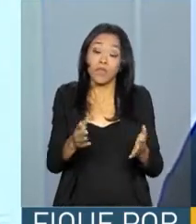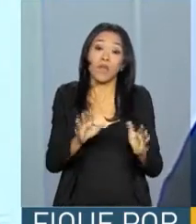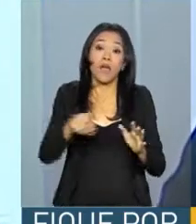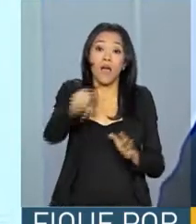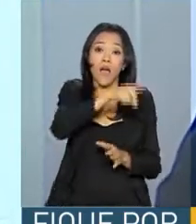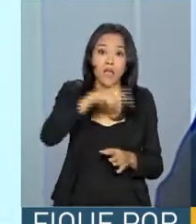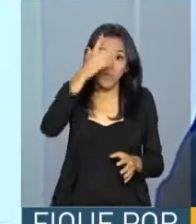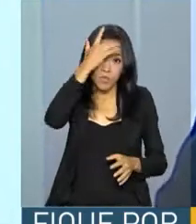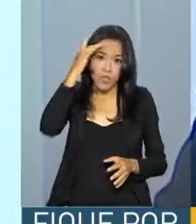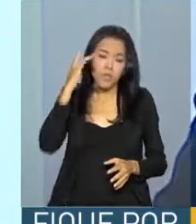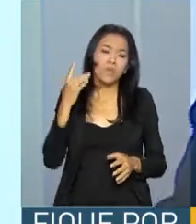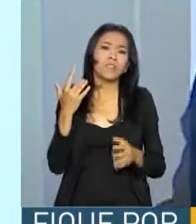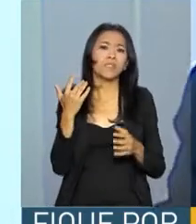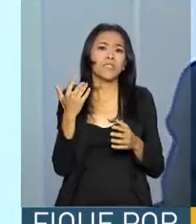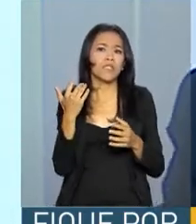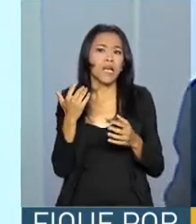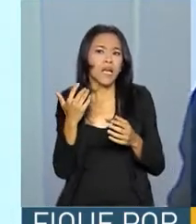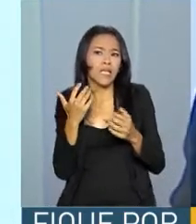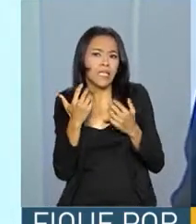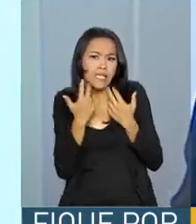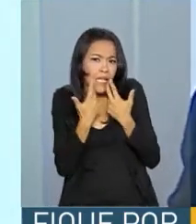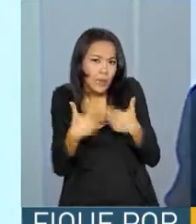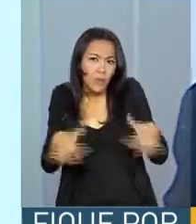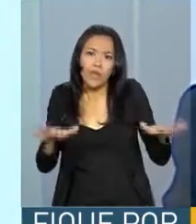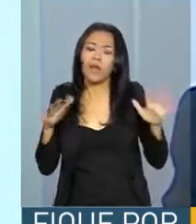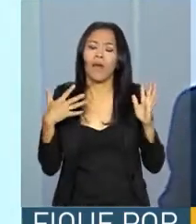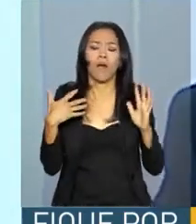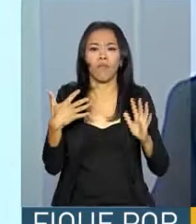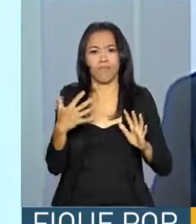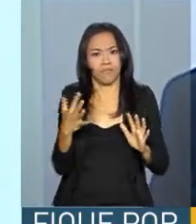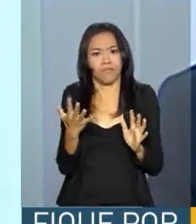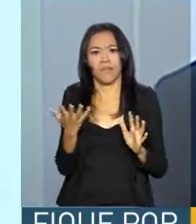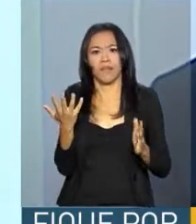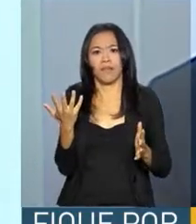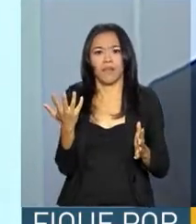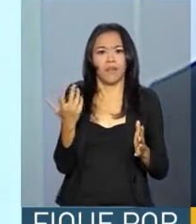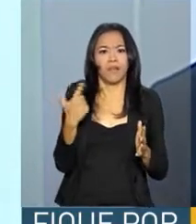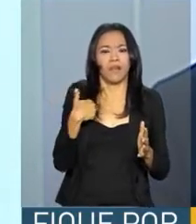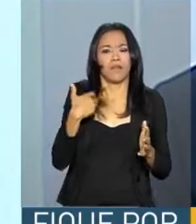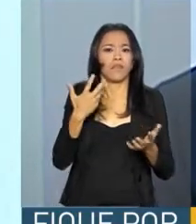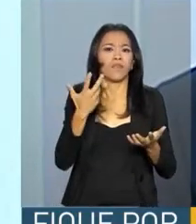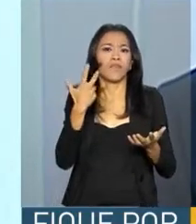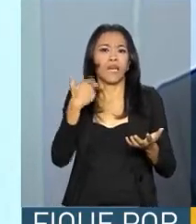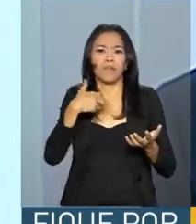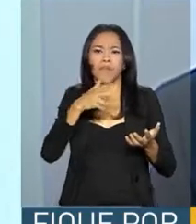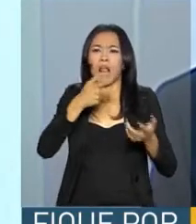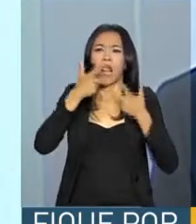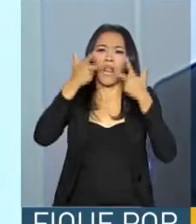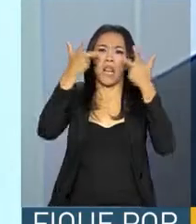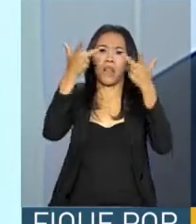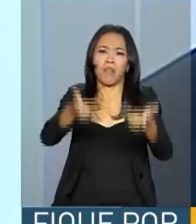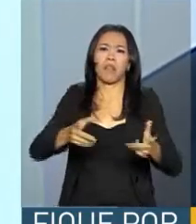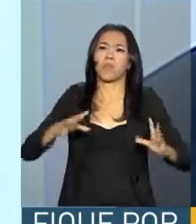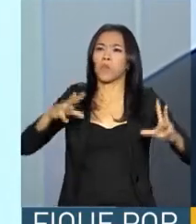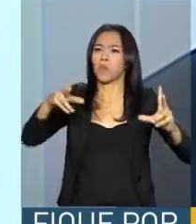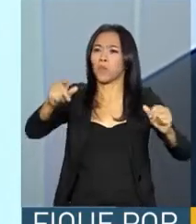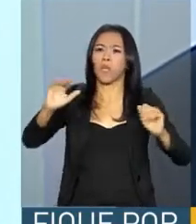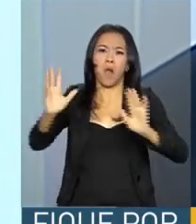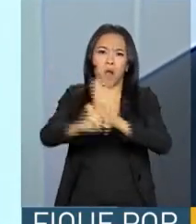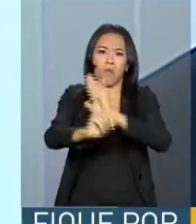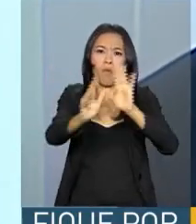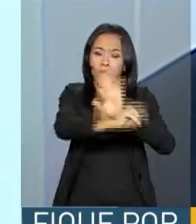ficaram naturalmente inibidas, como uma grande campanha, né? Para dizer, olha aqui, todo mundo é corrupto, etc. E se